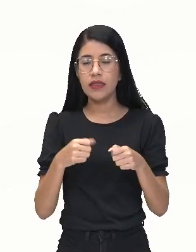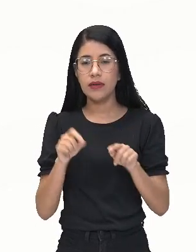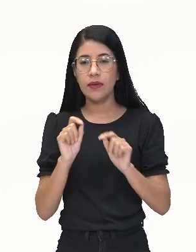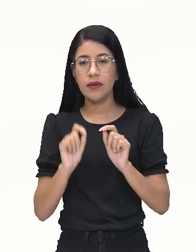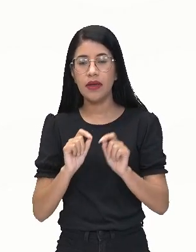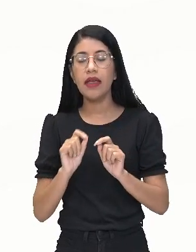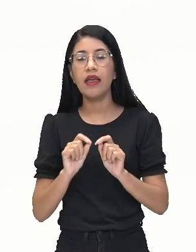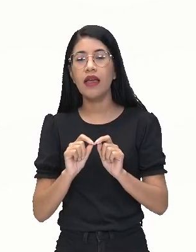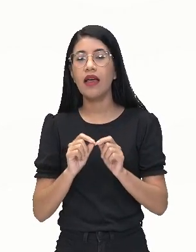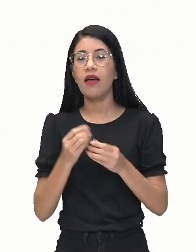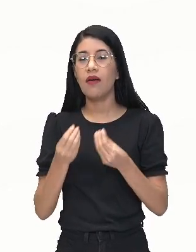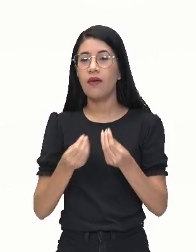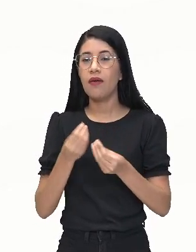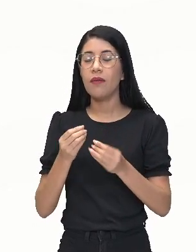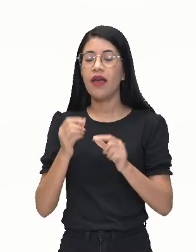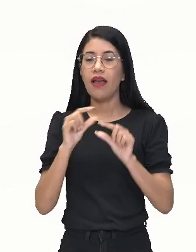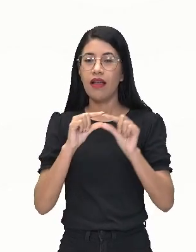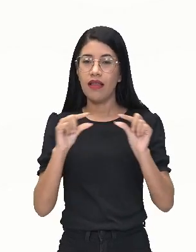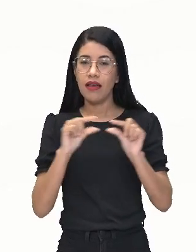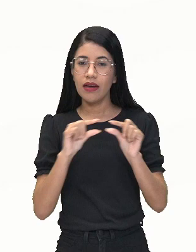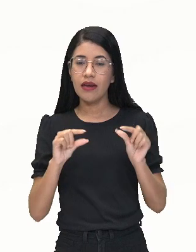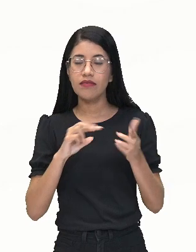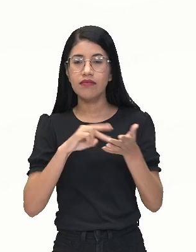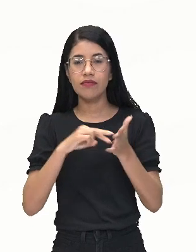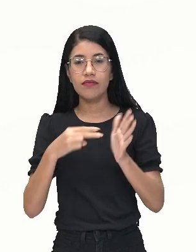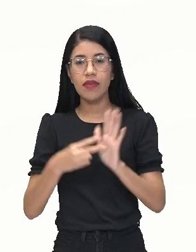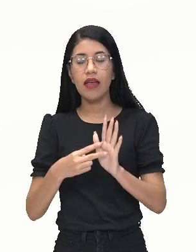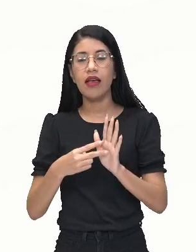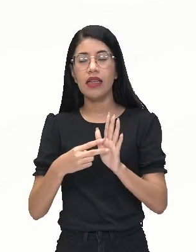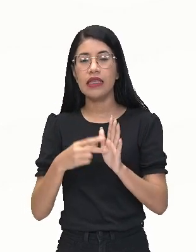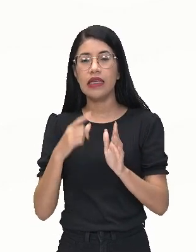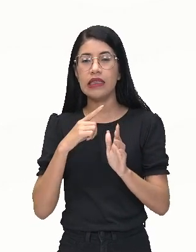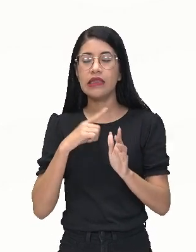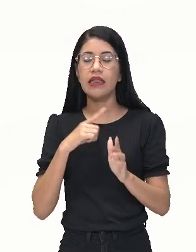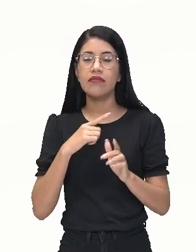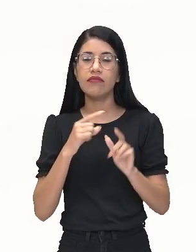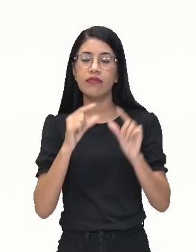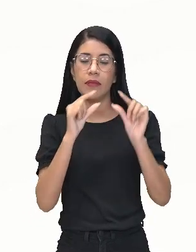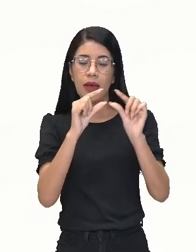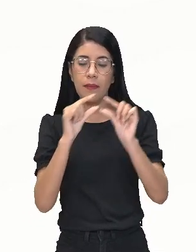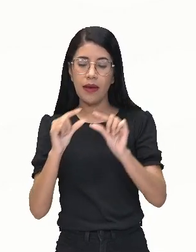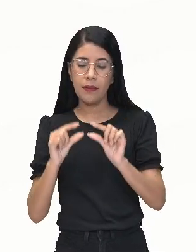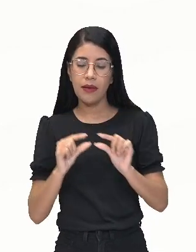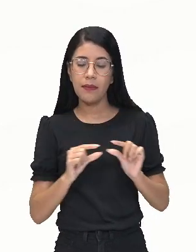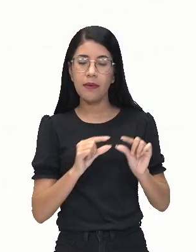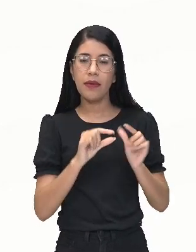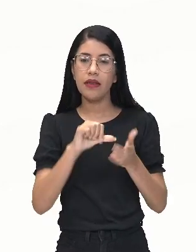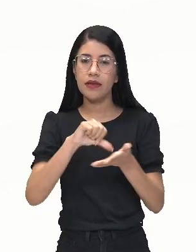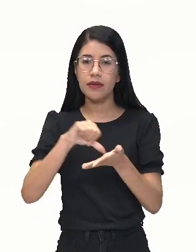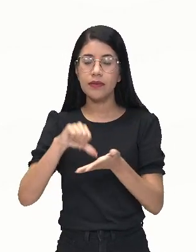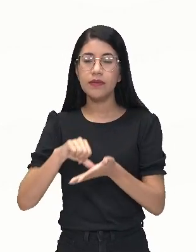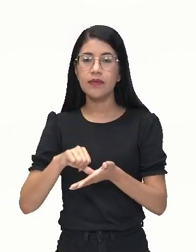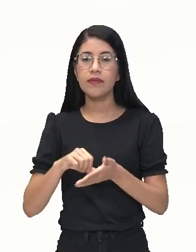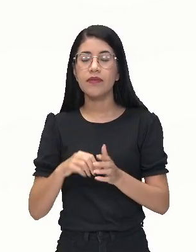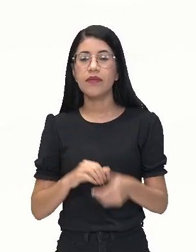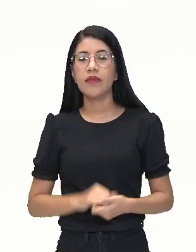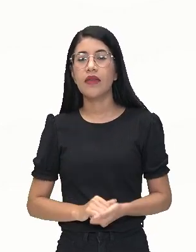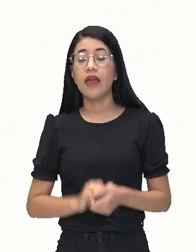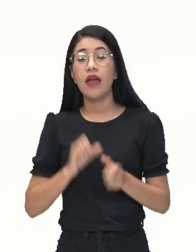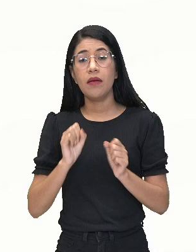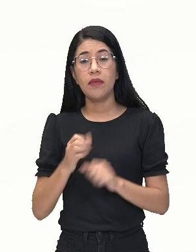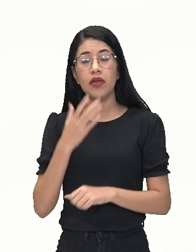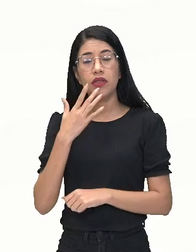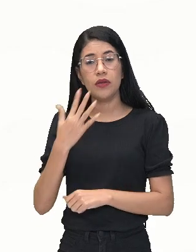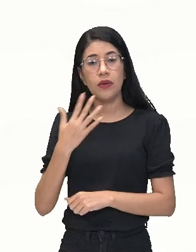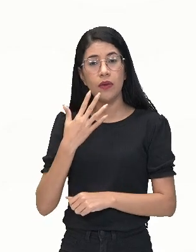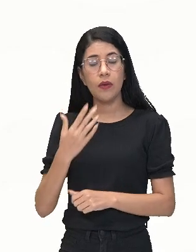o conjunto da legenda são os significados dos símbolos existentes nos mapas. Apresentam-se em forma de cores,